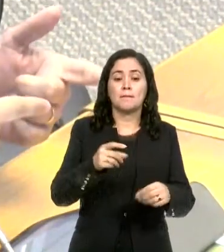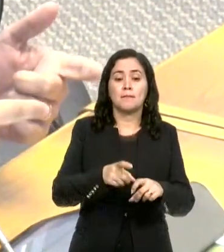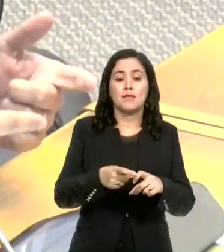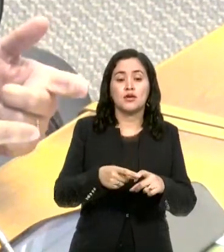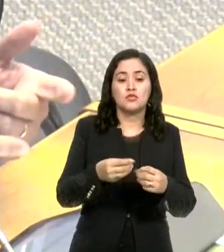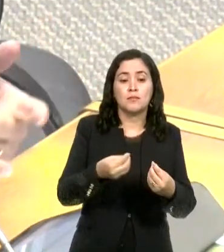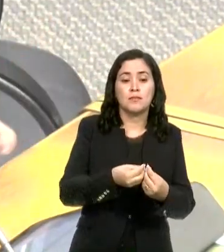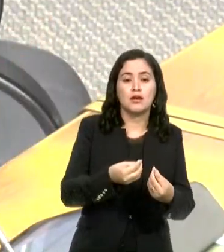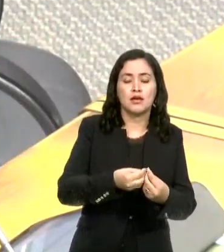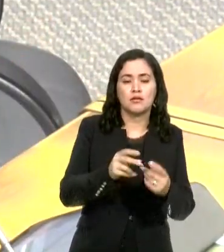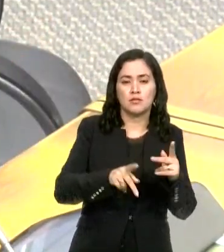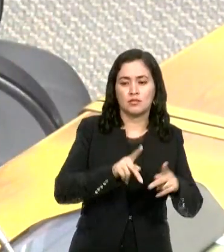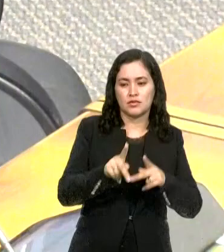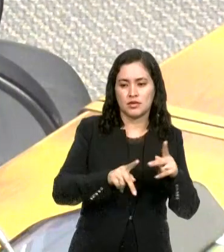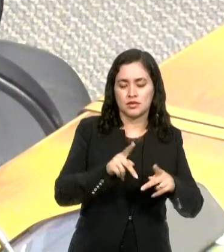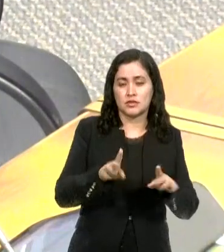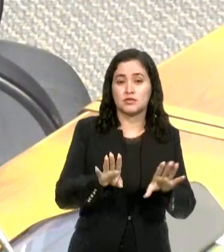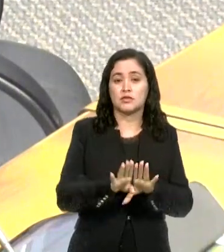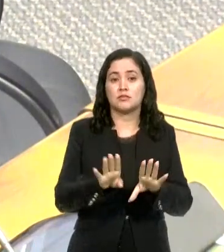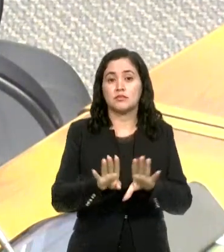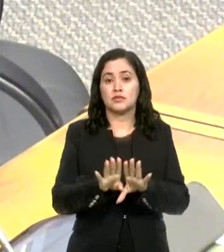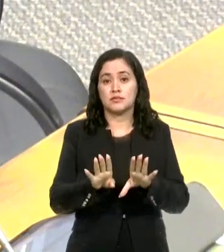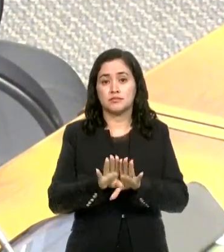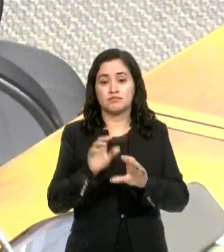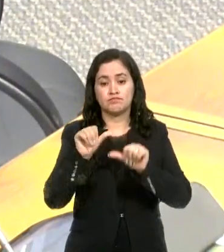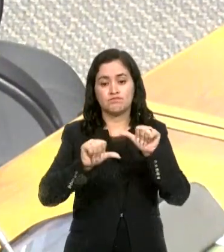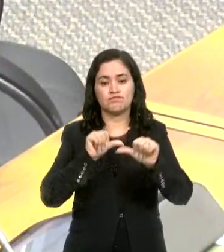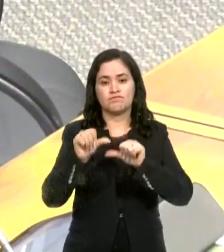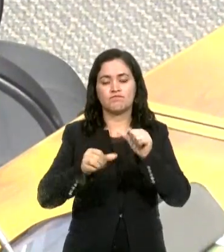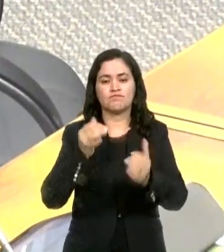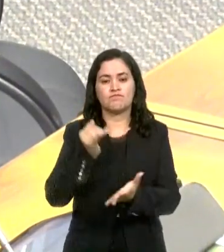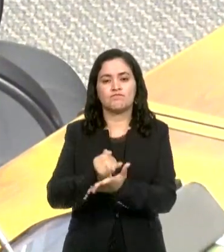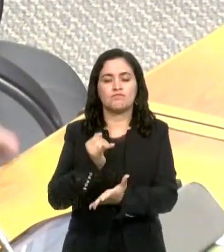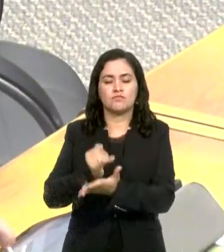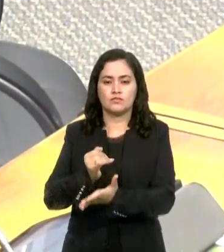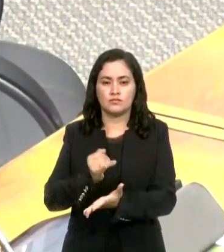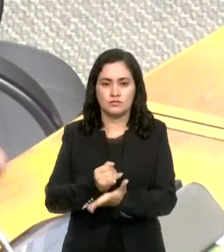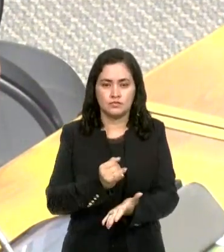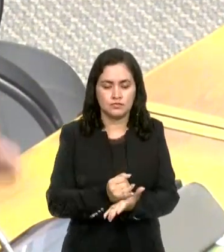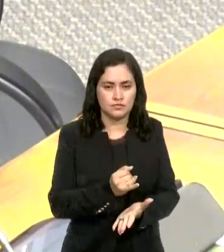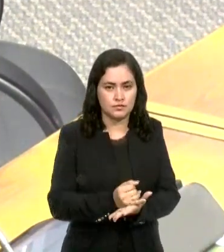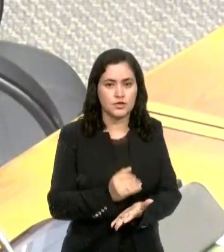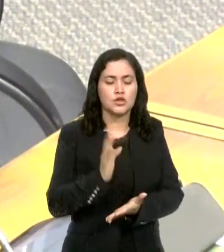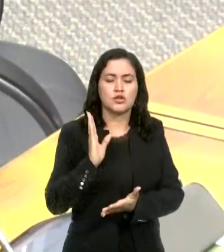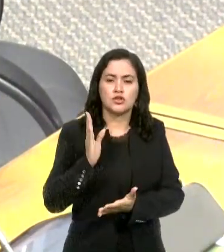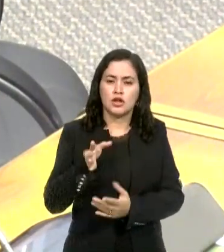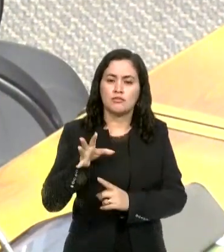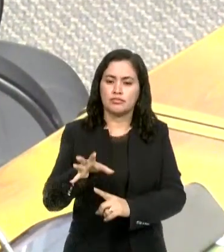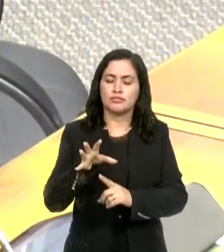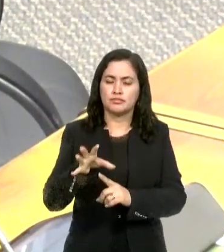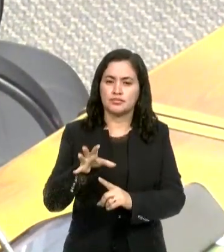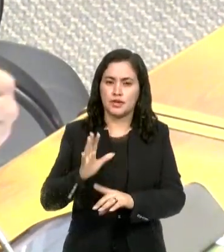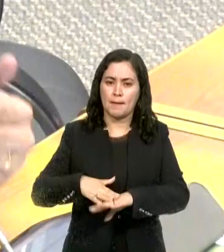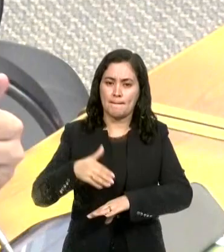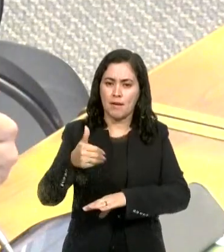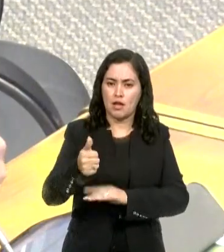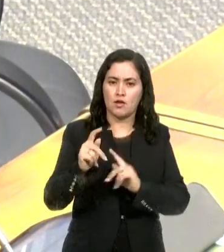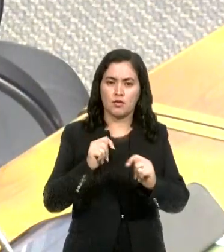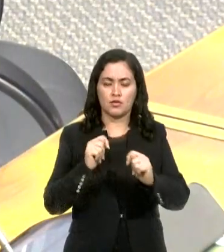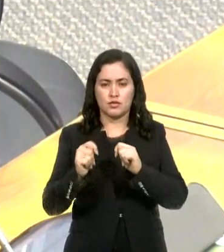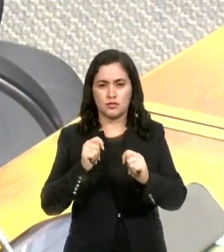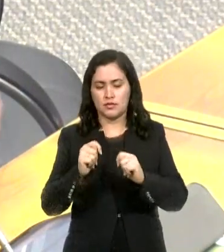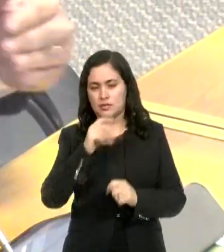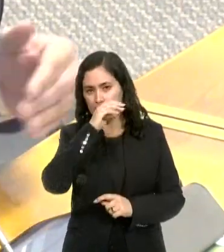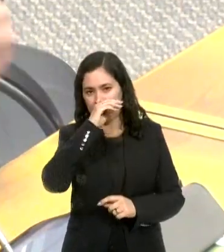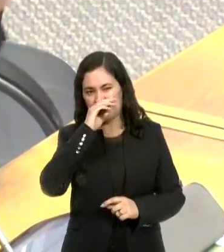início da reforma tributária, que já traz reflexos imediatos para a economia, como agora recentemente o Copom anunciou a redução da